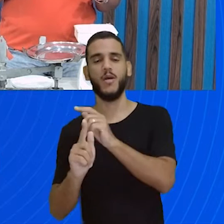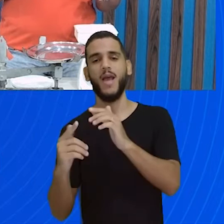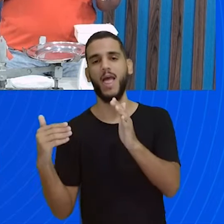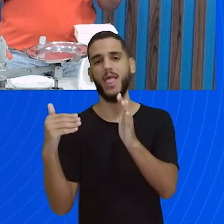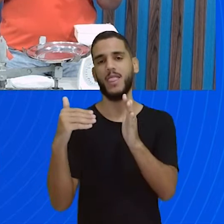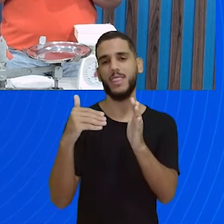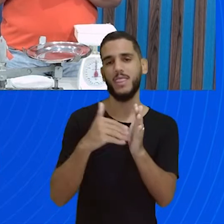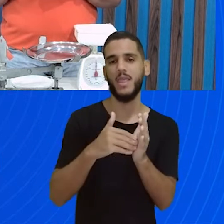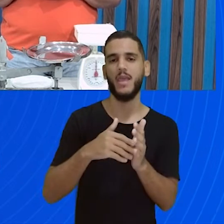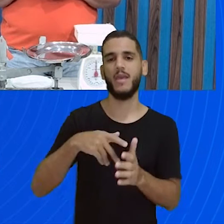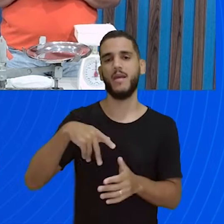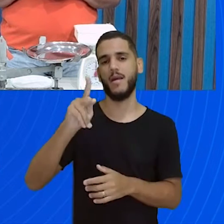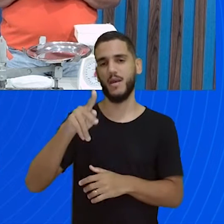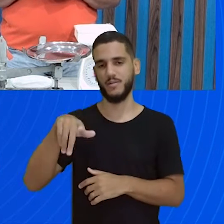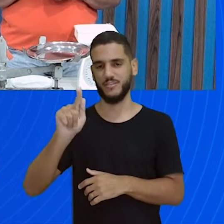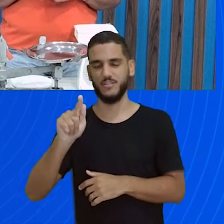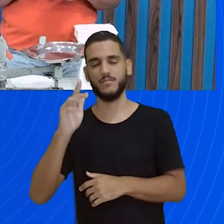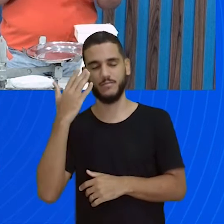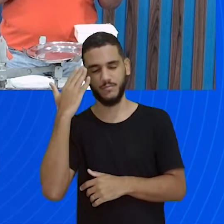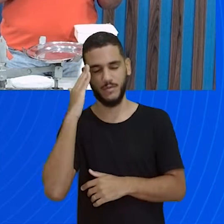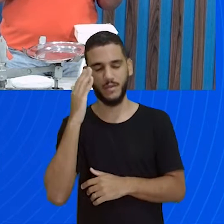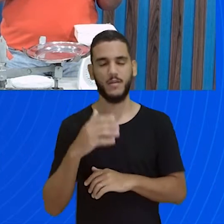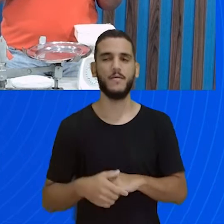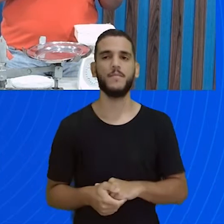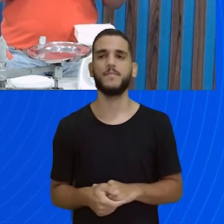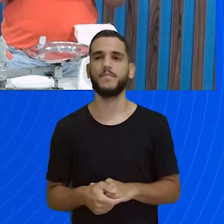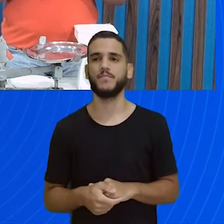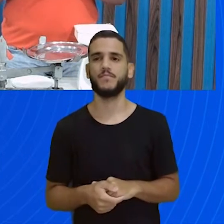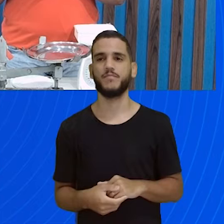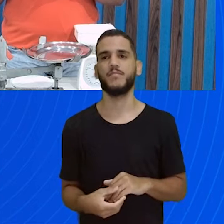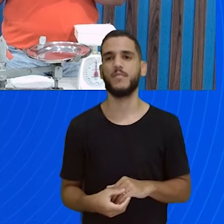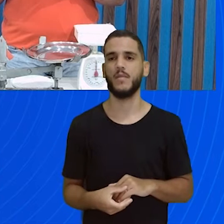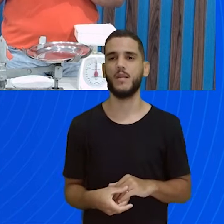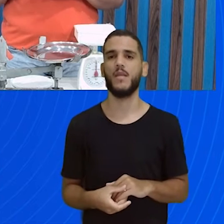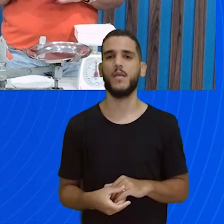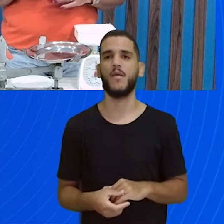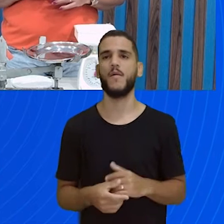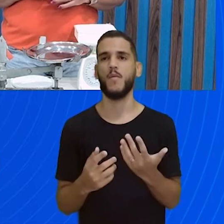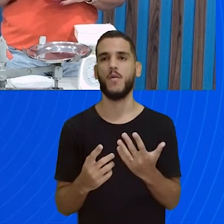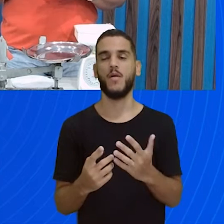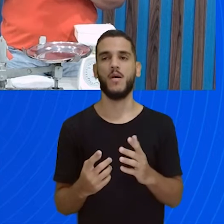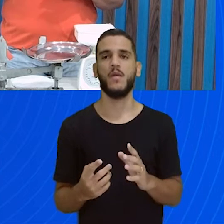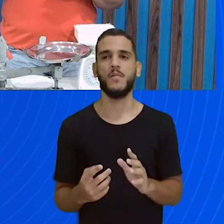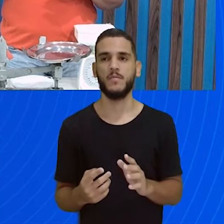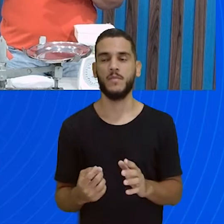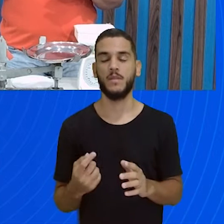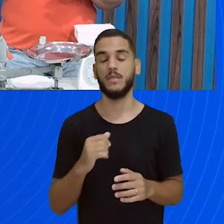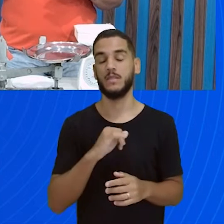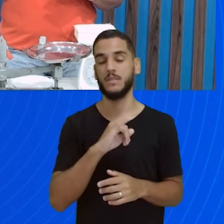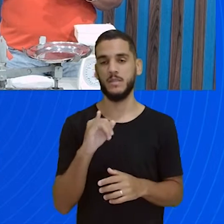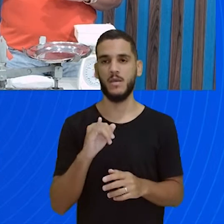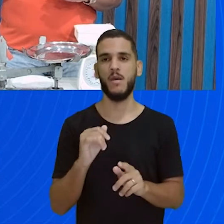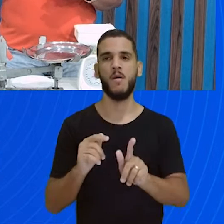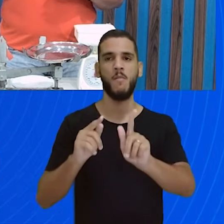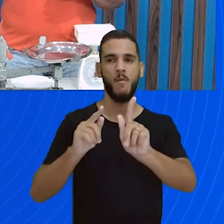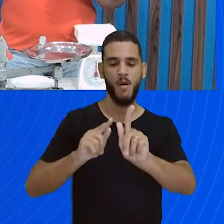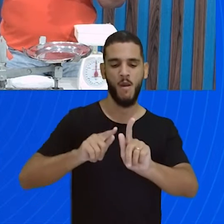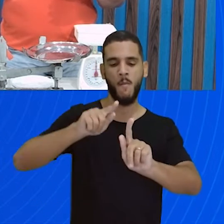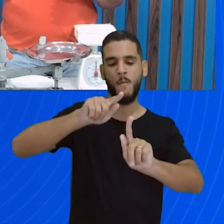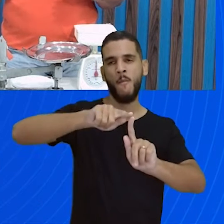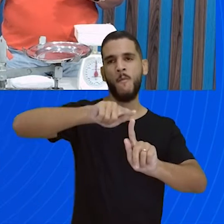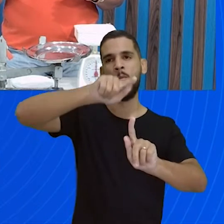vou multiplicando, né? Perceberam as setinhas azuis? E se eu for fazer o contrário,